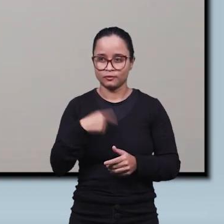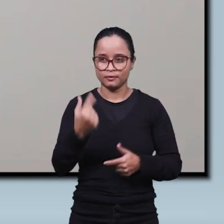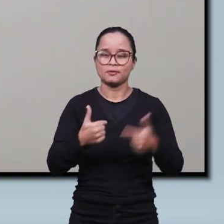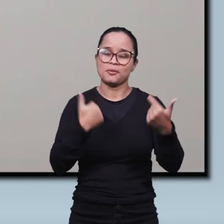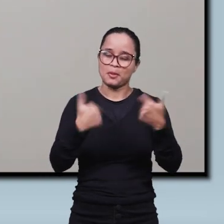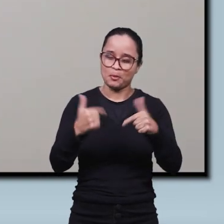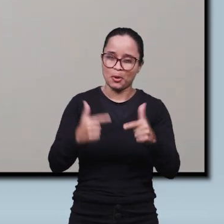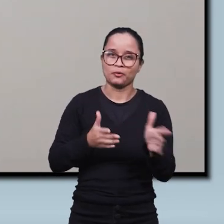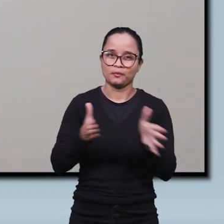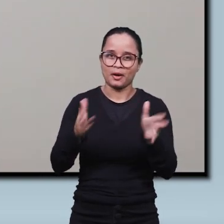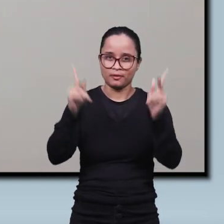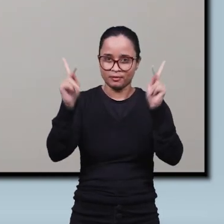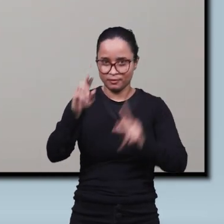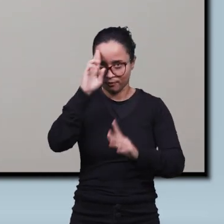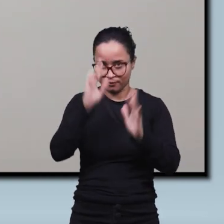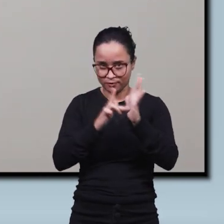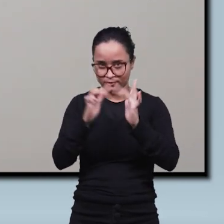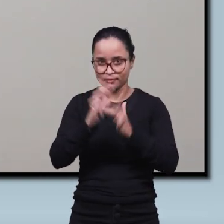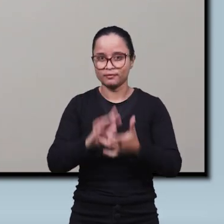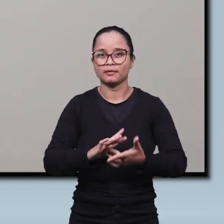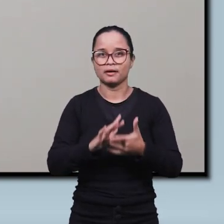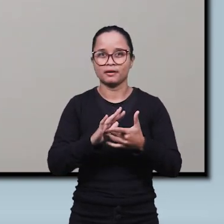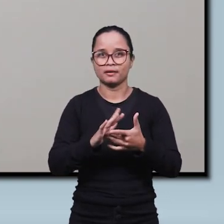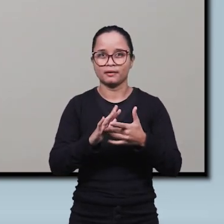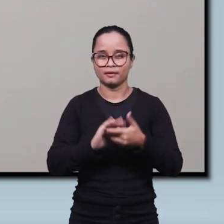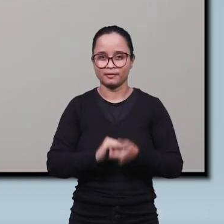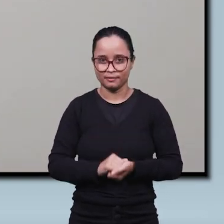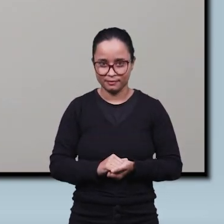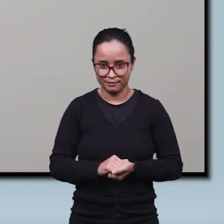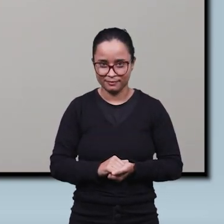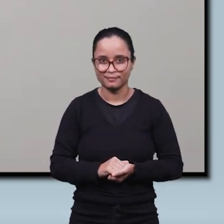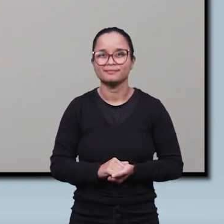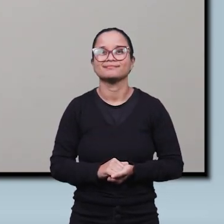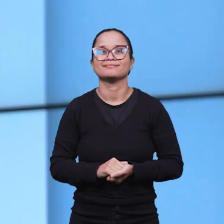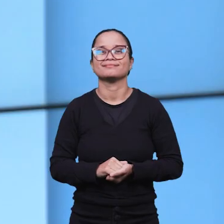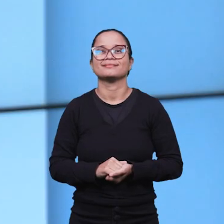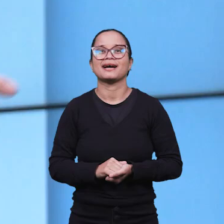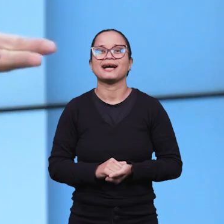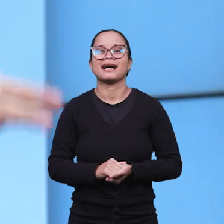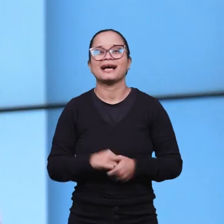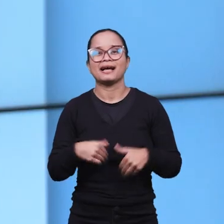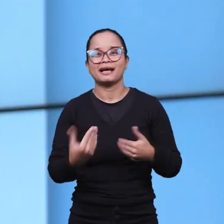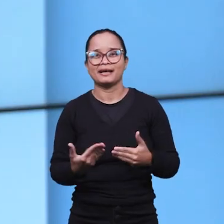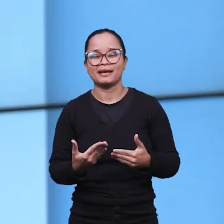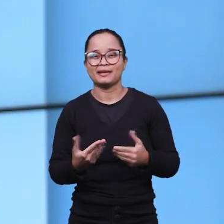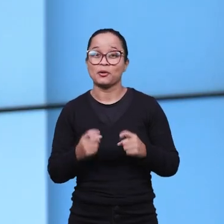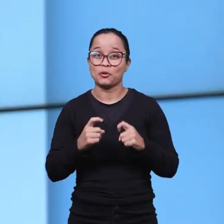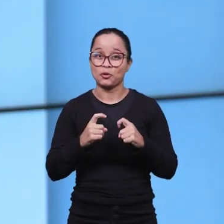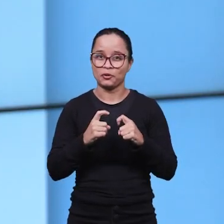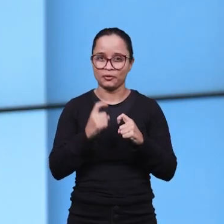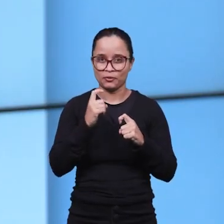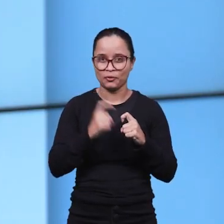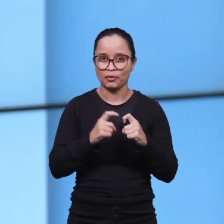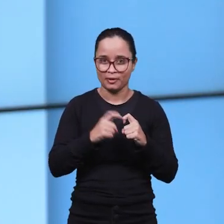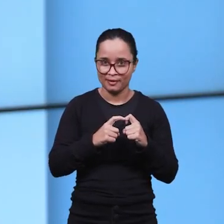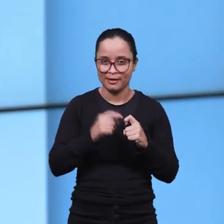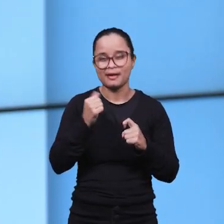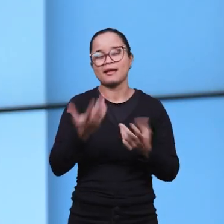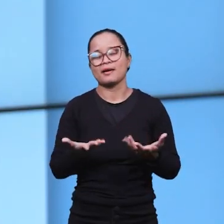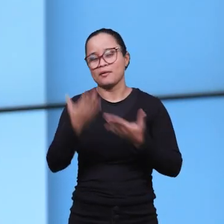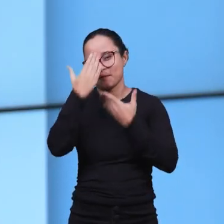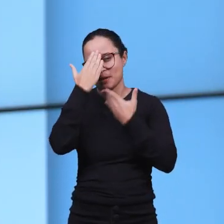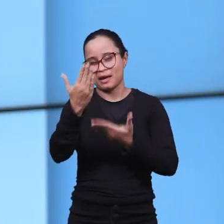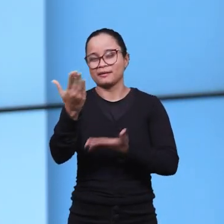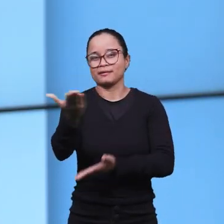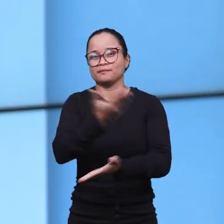de acessibilidade. A paz do Senhor Jesus. A paz do Senhor Jesus, Leonice. Doutora Gilmara, obrigada por